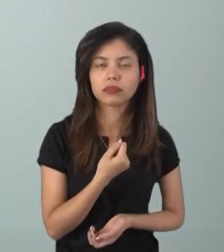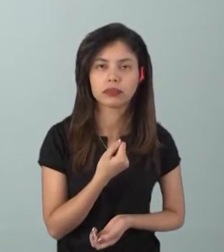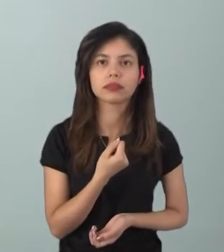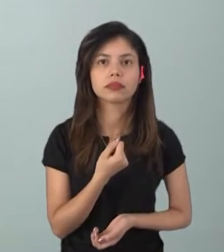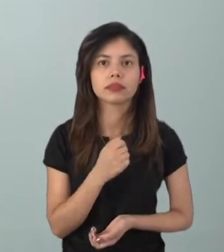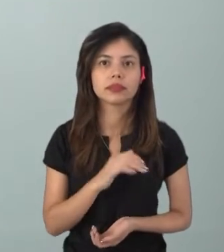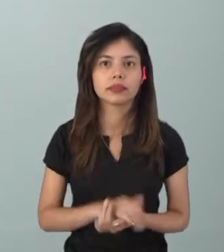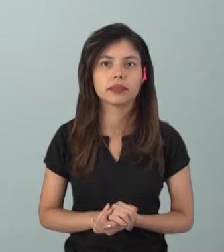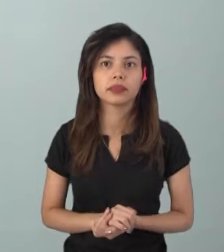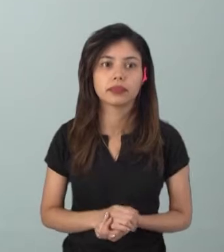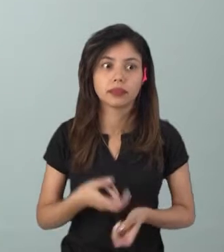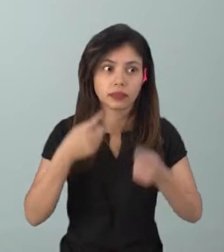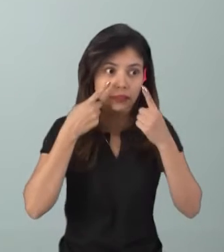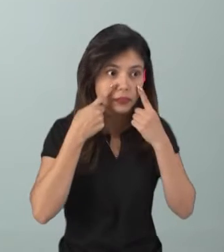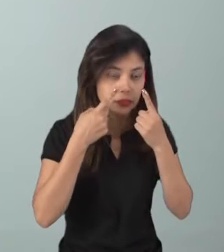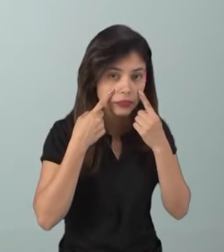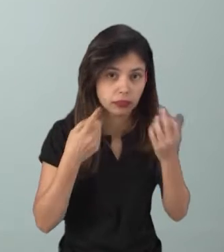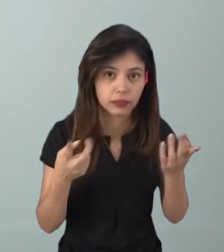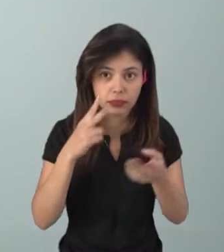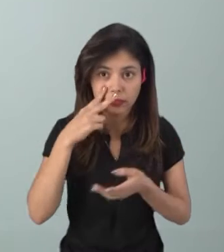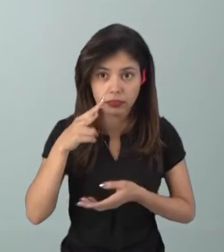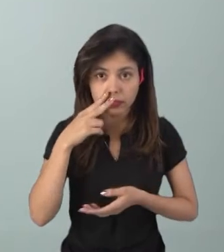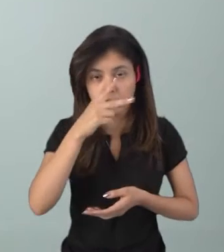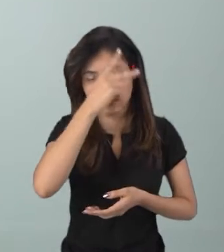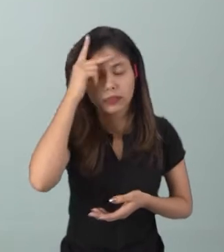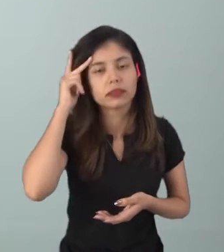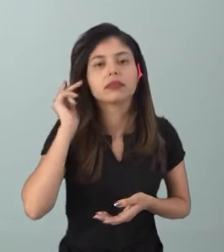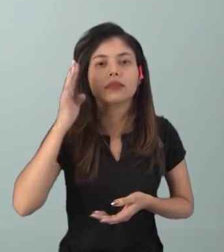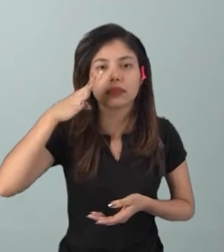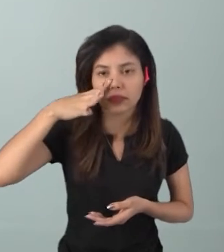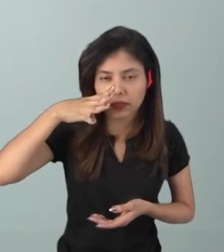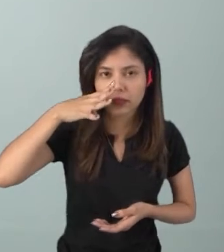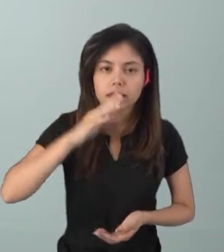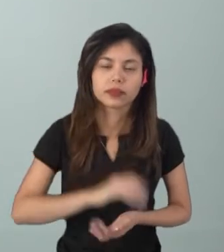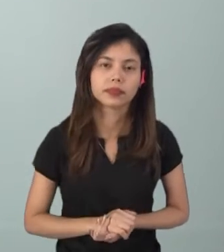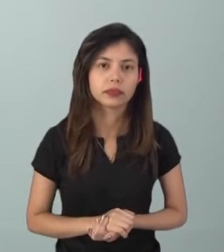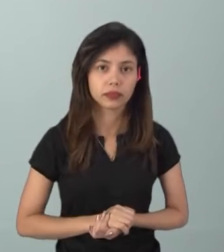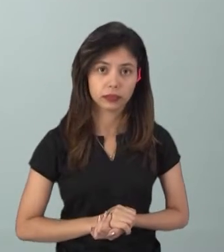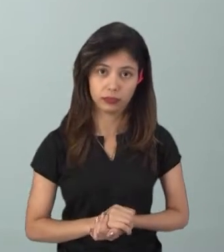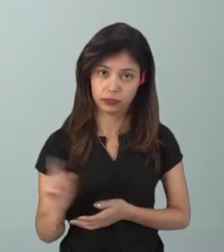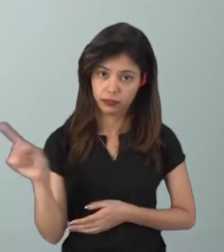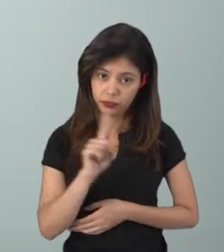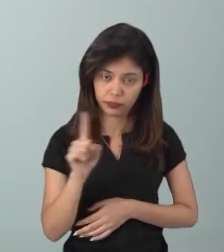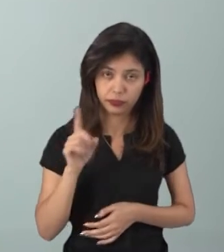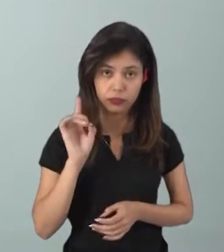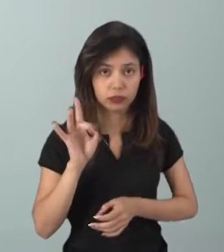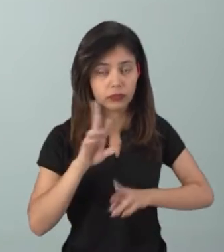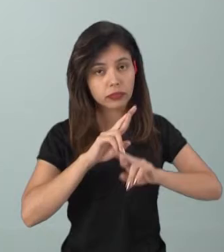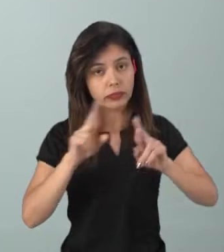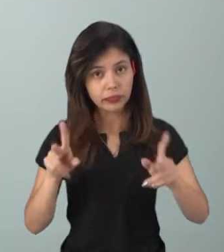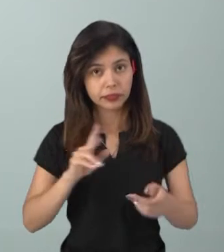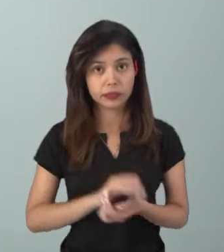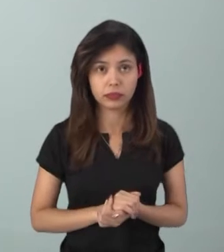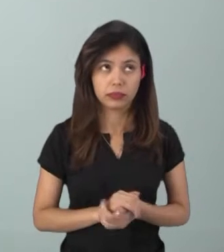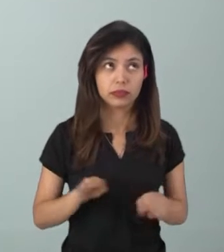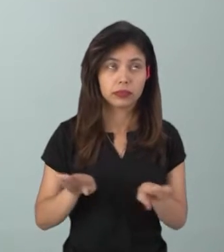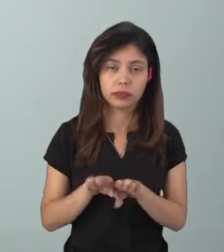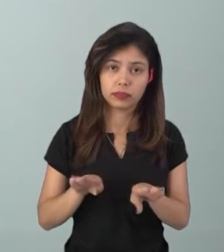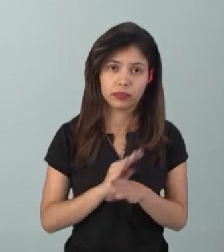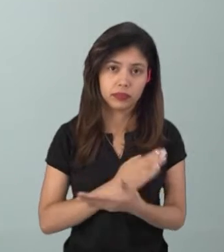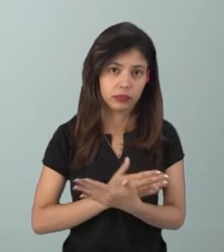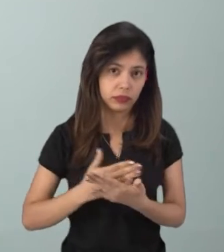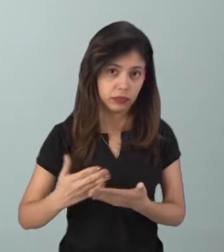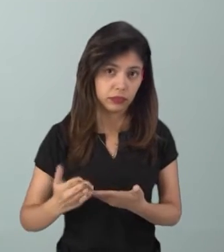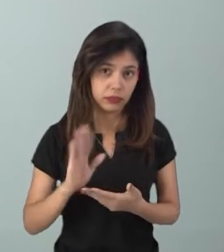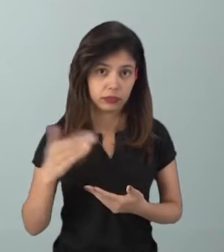belas para atrair, né, o interesse financeiro. E não é diferente também quando a gente